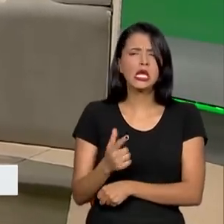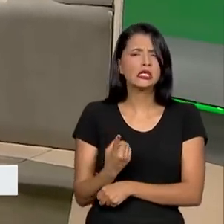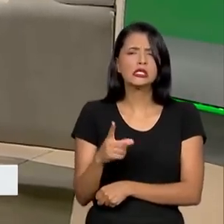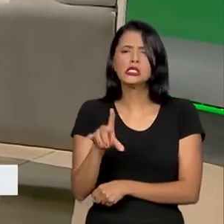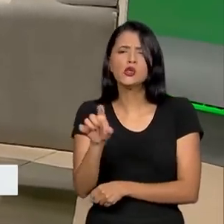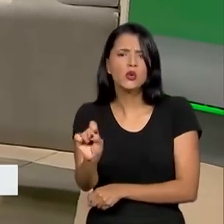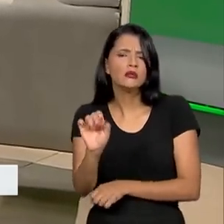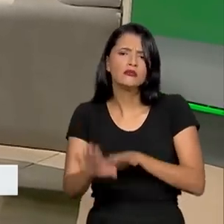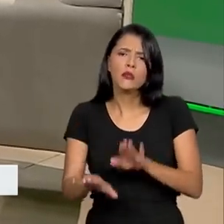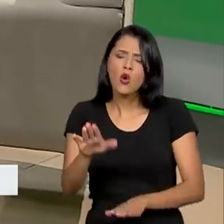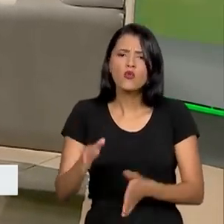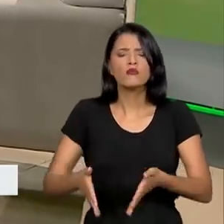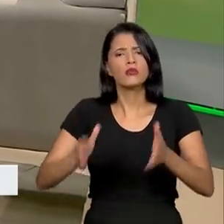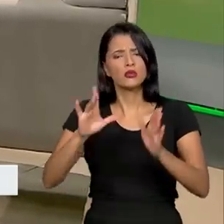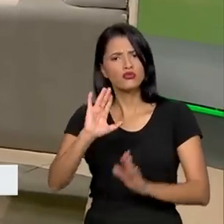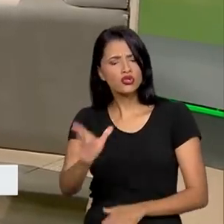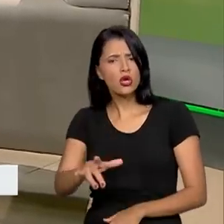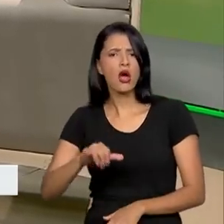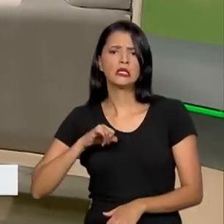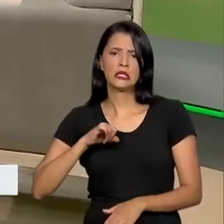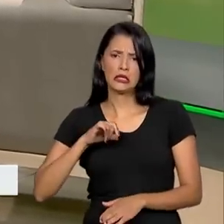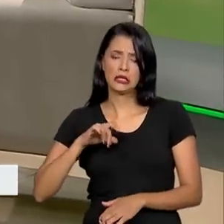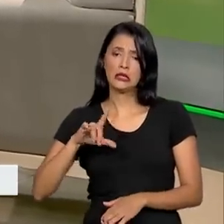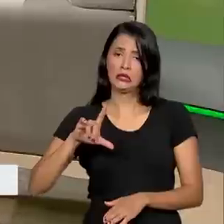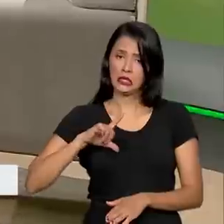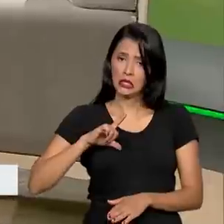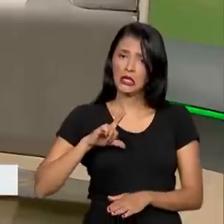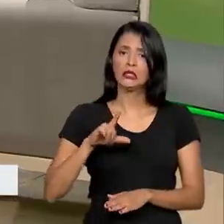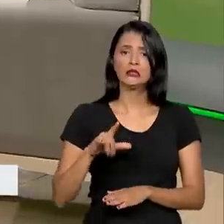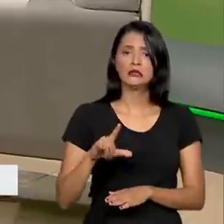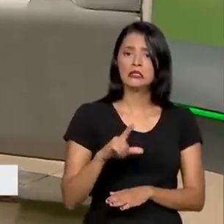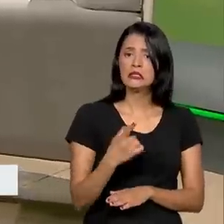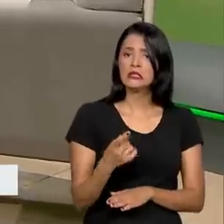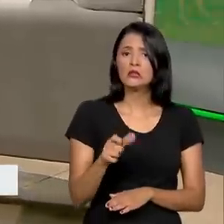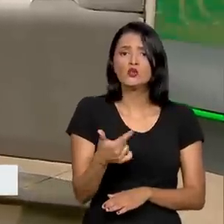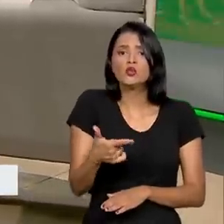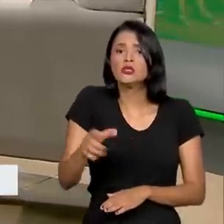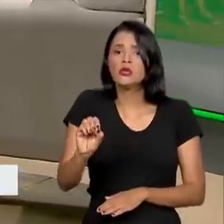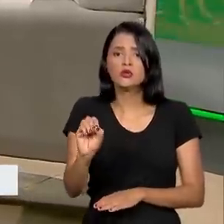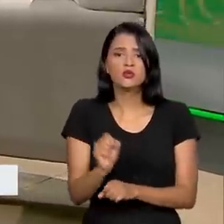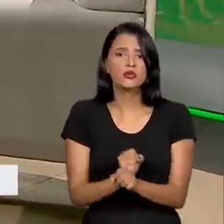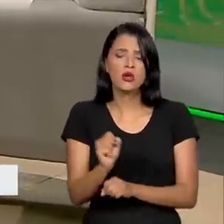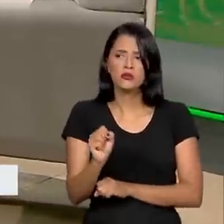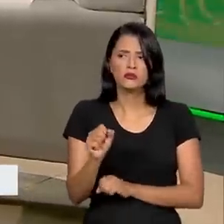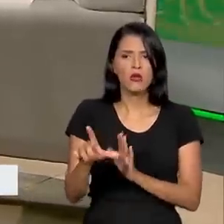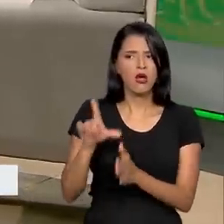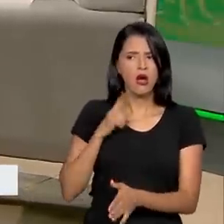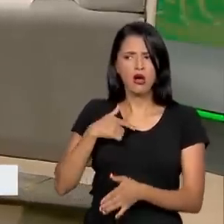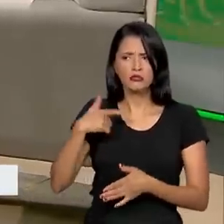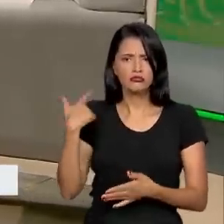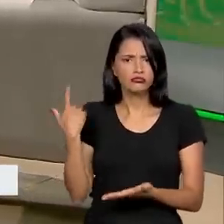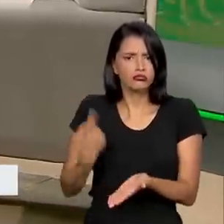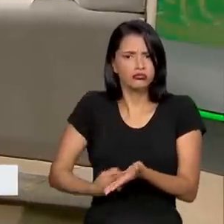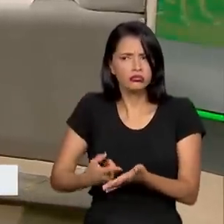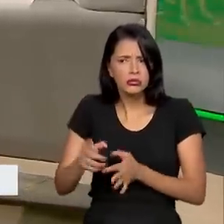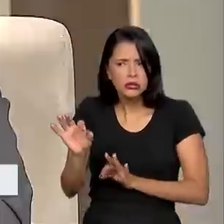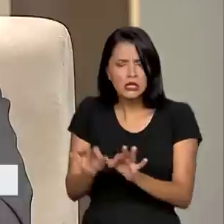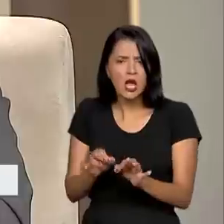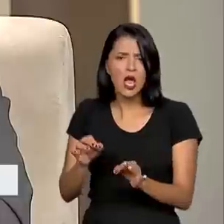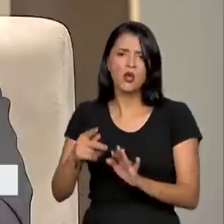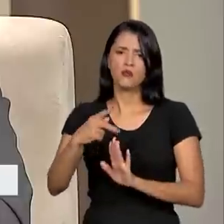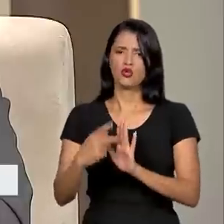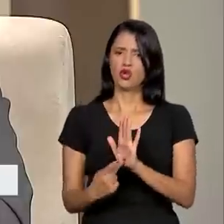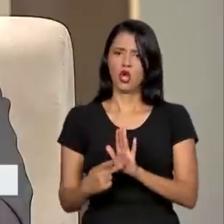de 200 anos, e que nunca foram projetados para serem museu. E as necessidades hoje em dia são